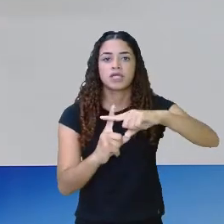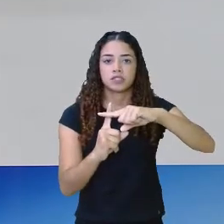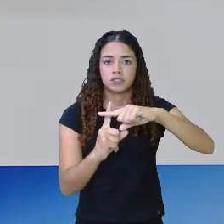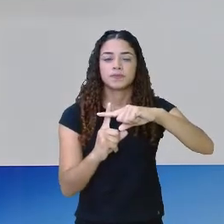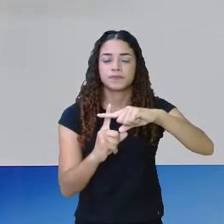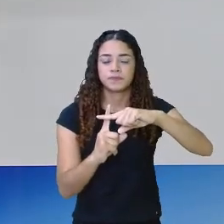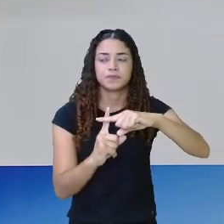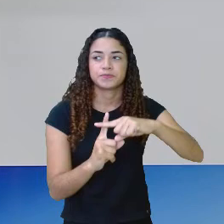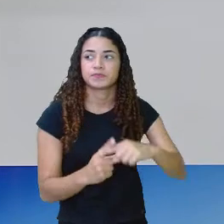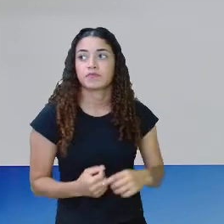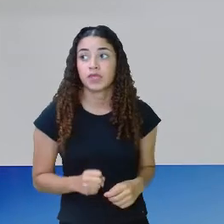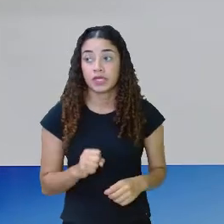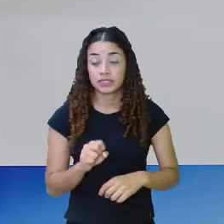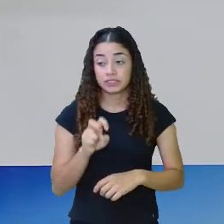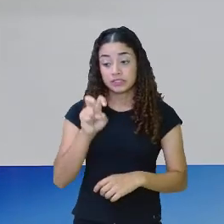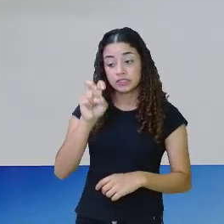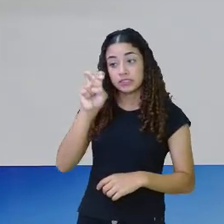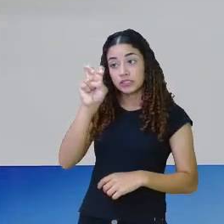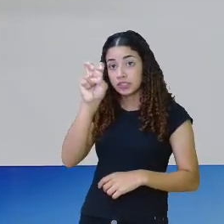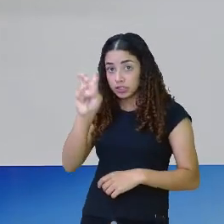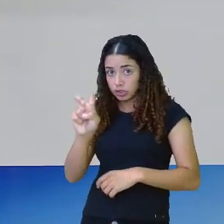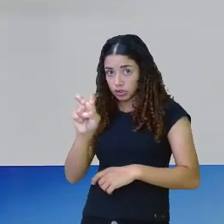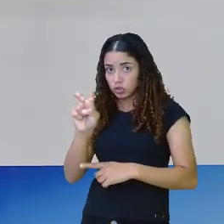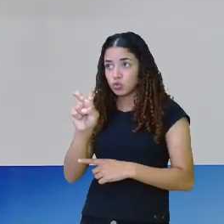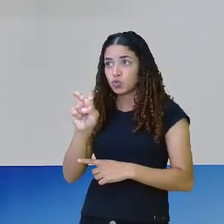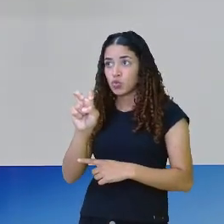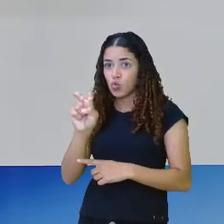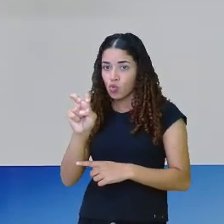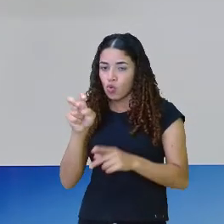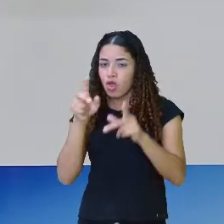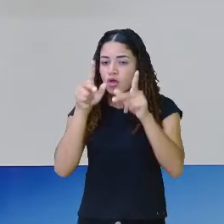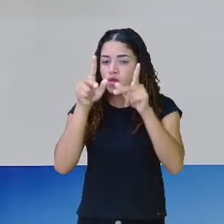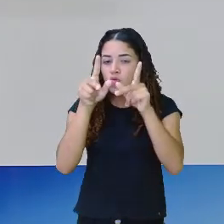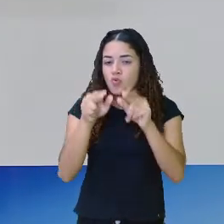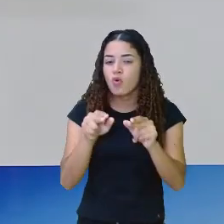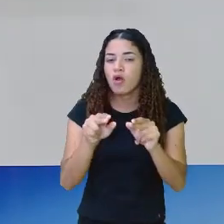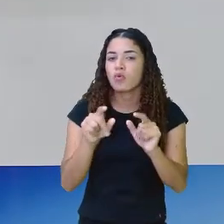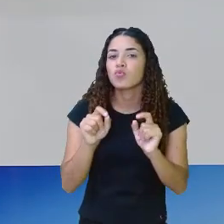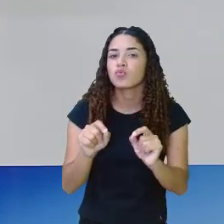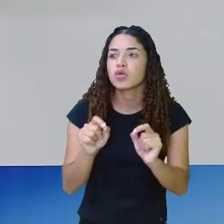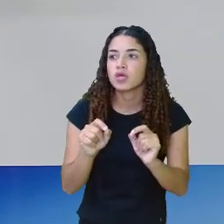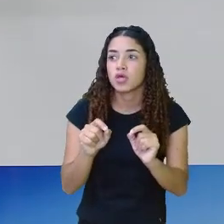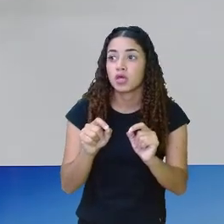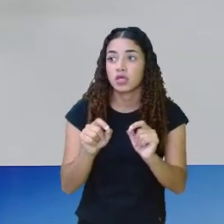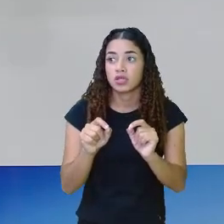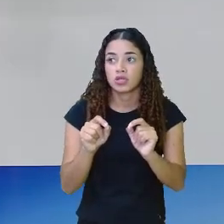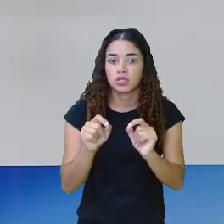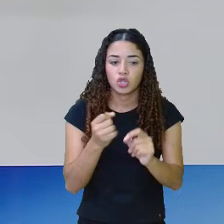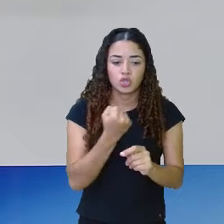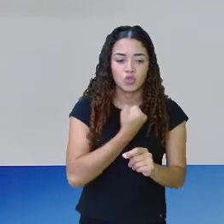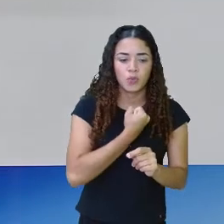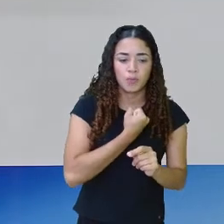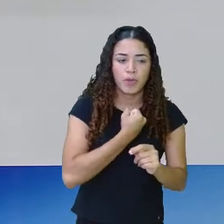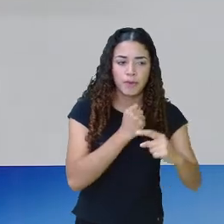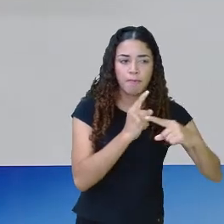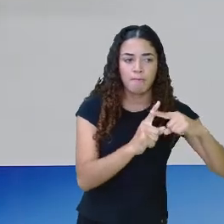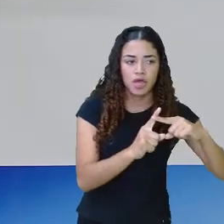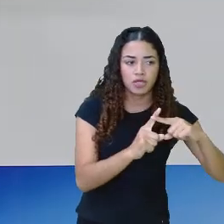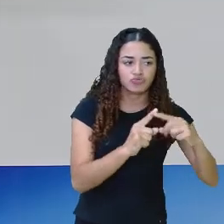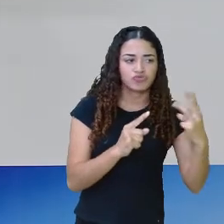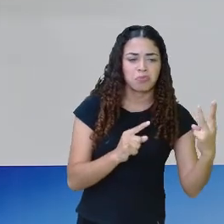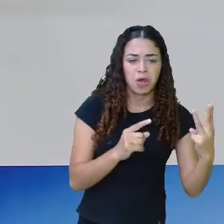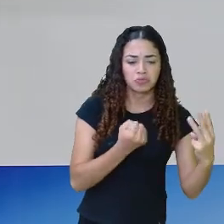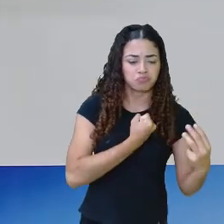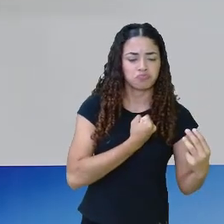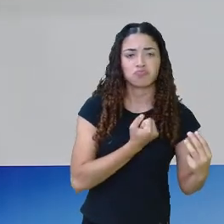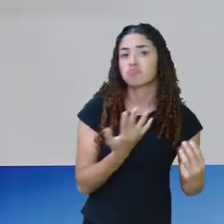assim. 5 quilos é igual a um número mais 3. Mas se eu